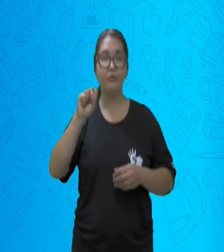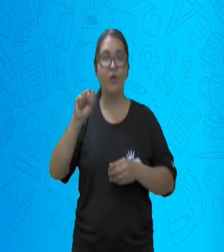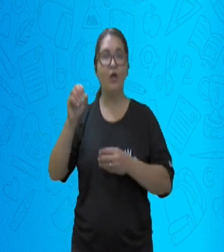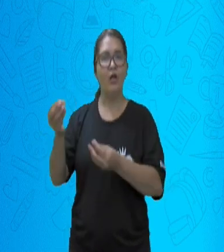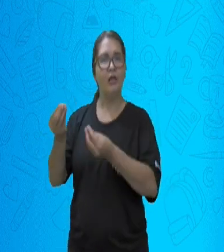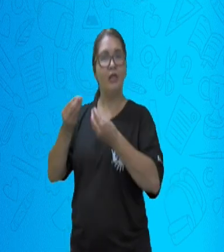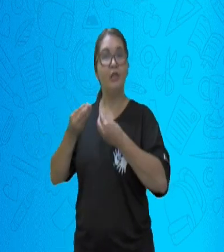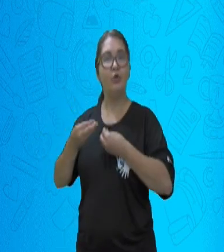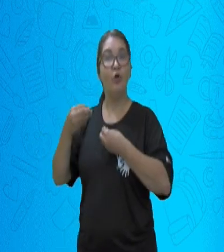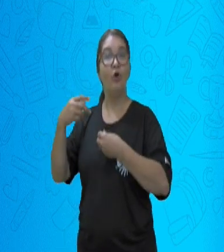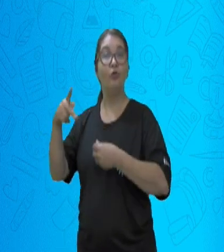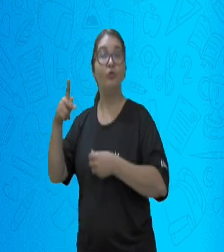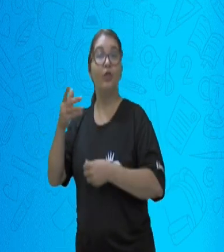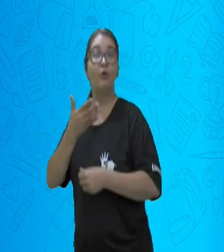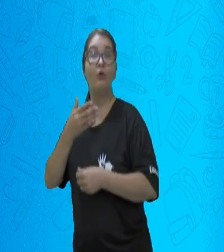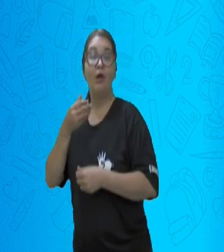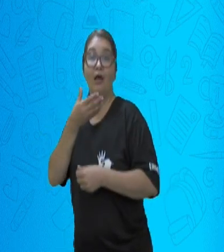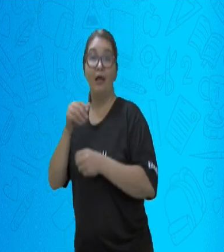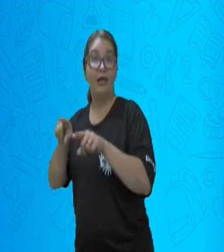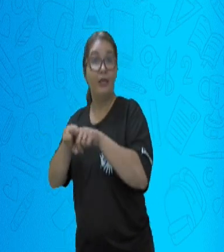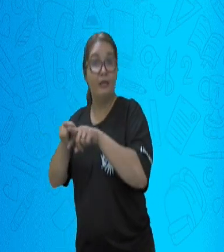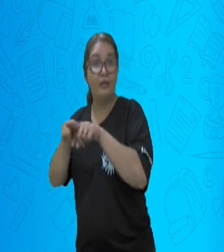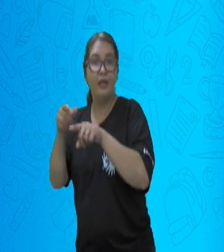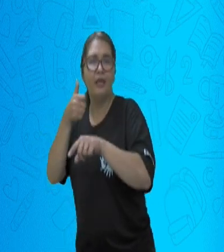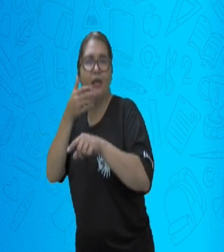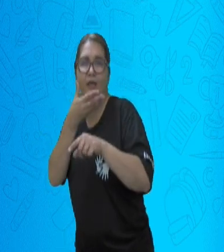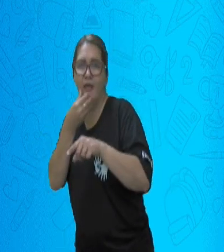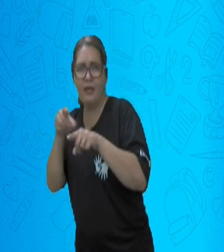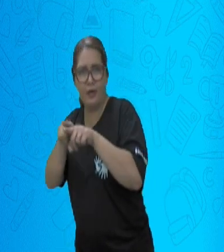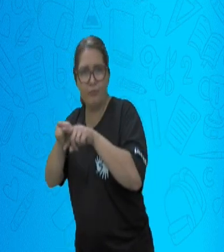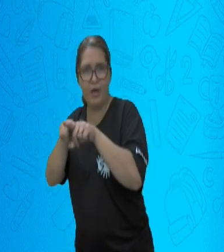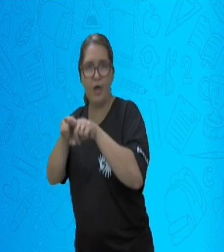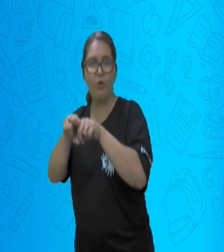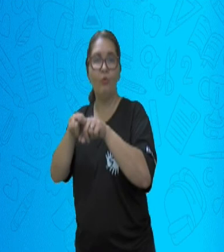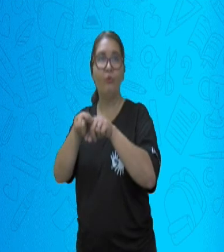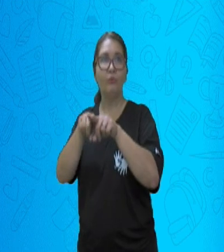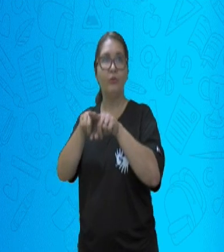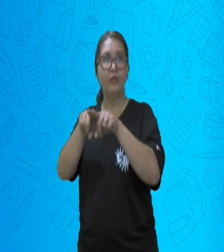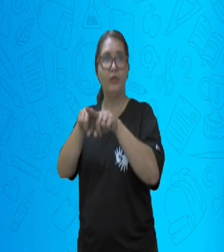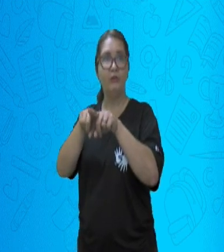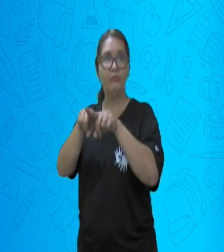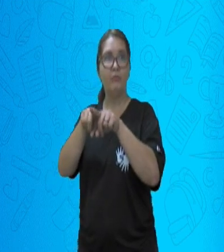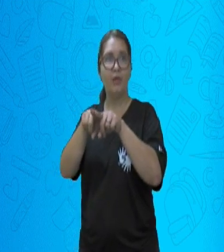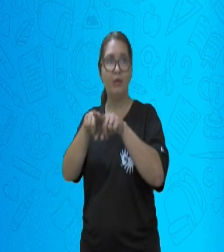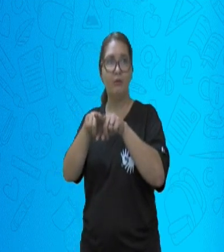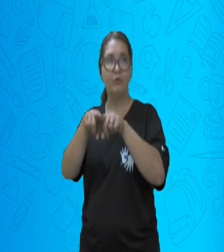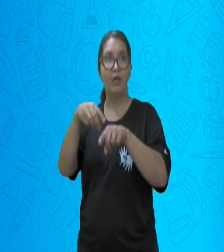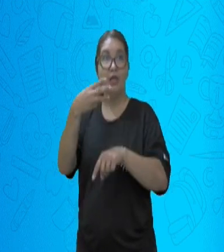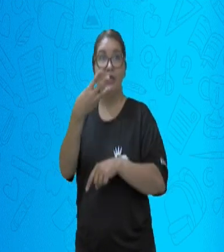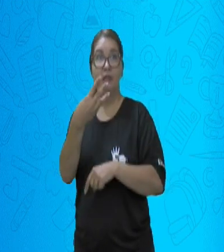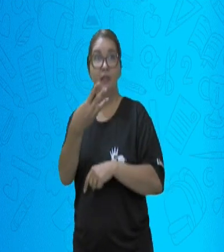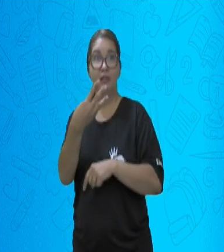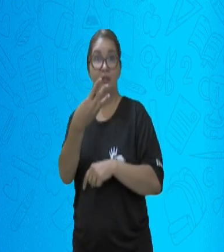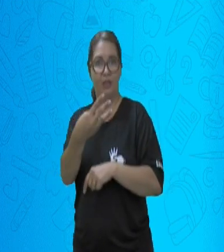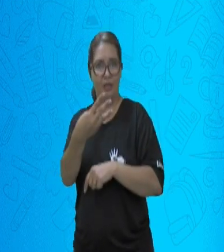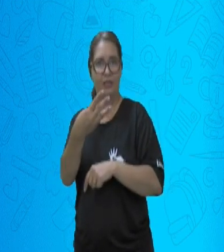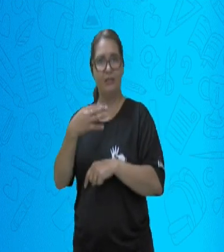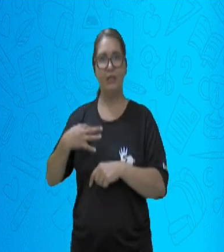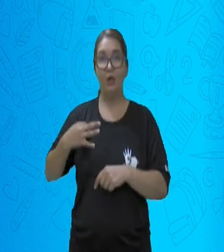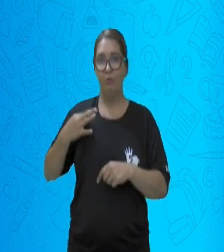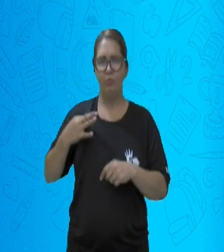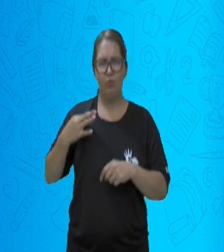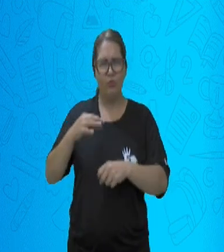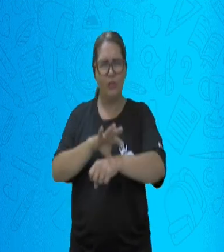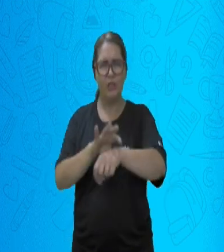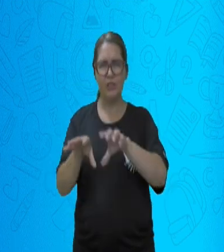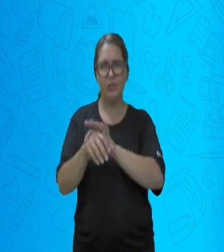frio. Sua tia, que chegou de viagem, trouxe para ele mais 2 blusas. Quantas blusas